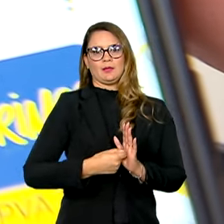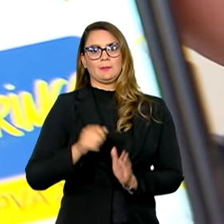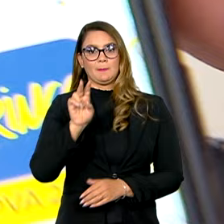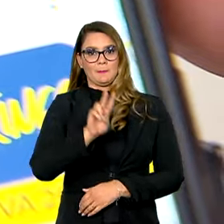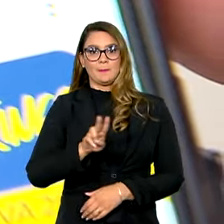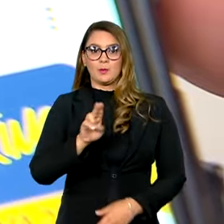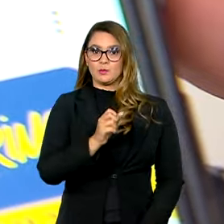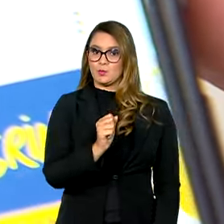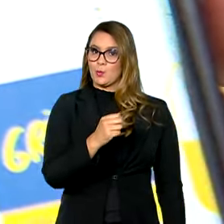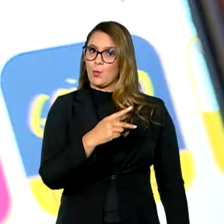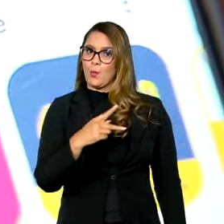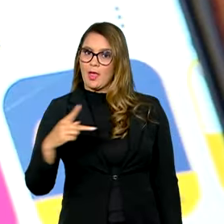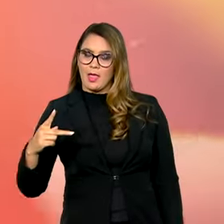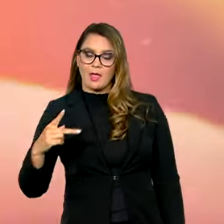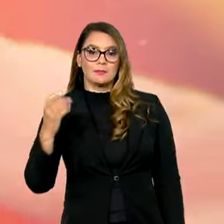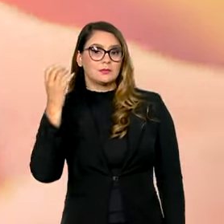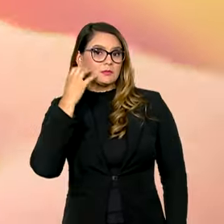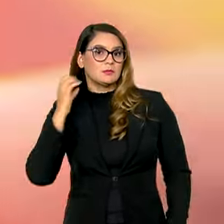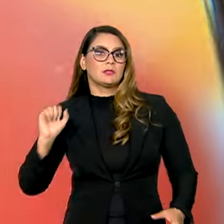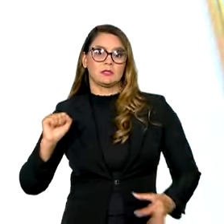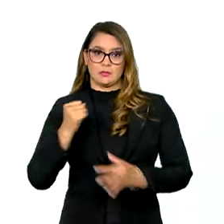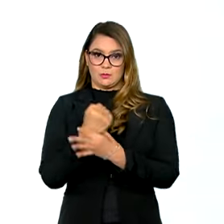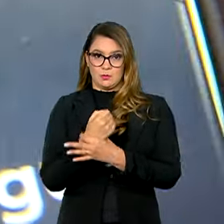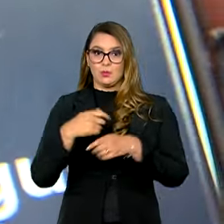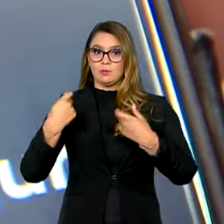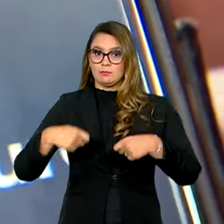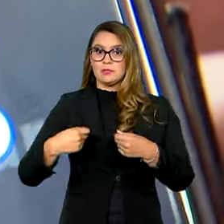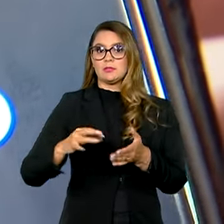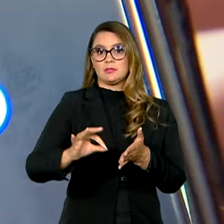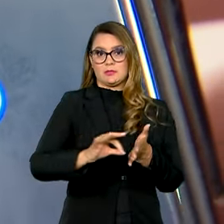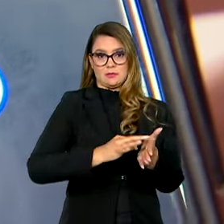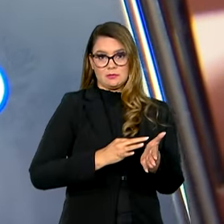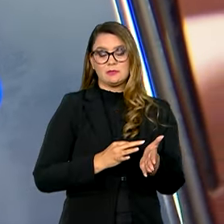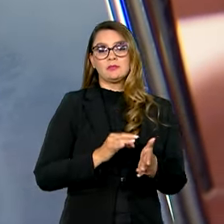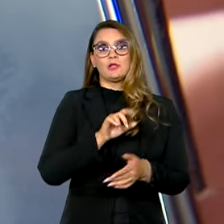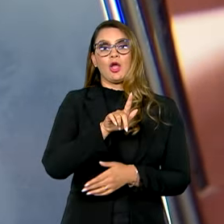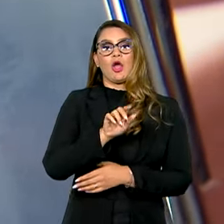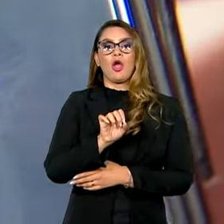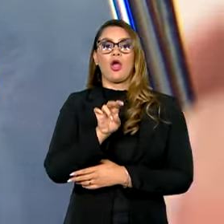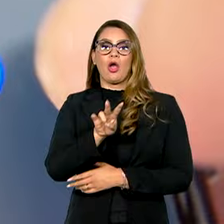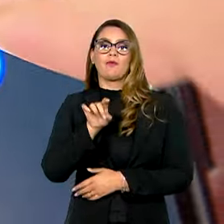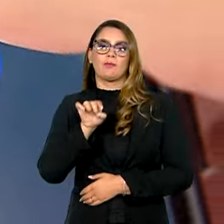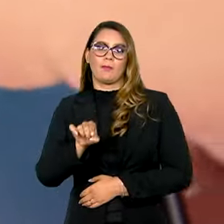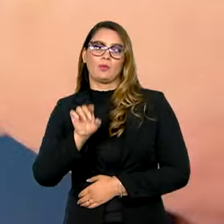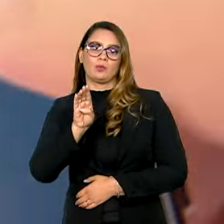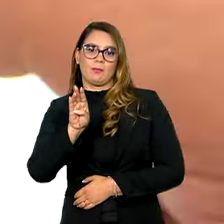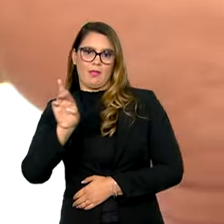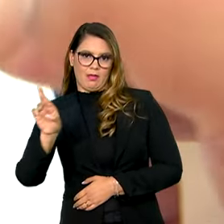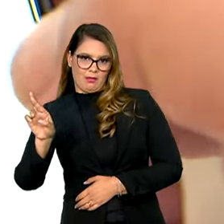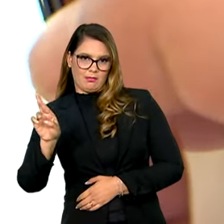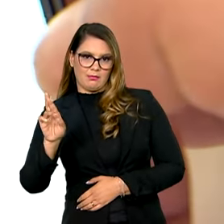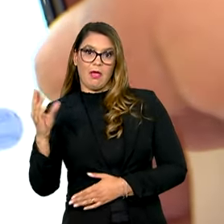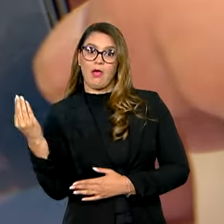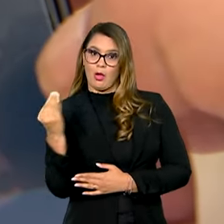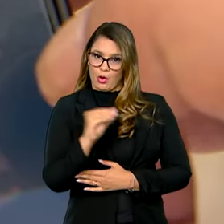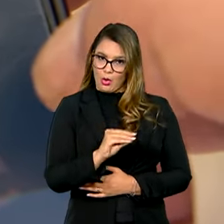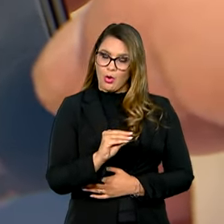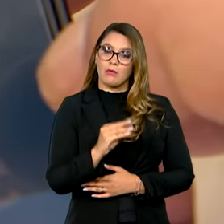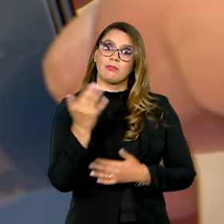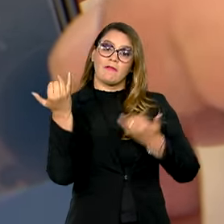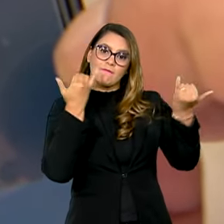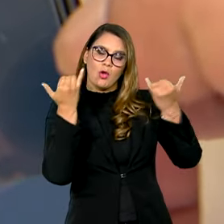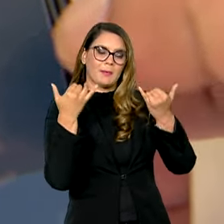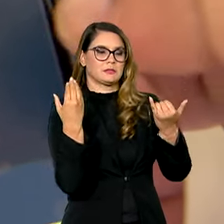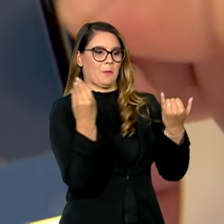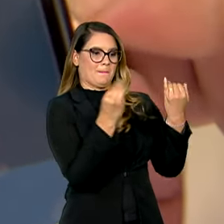o aplicativo celular seguro é preciso ser cadastrado no gov.br depois de instalar basta preencher os